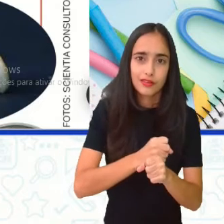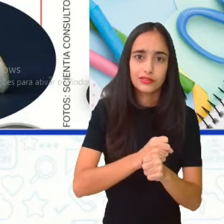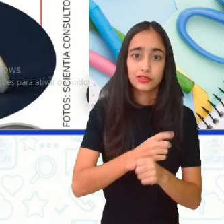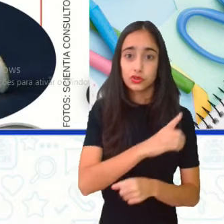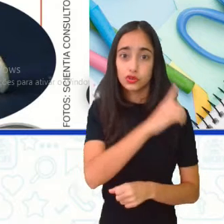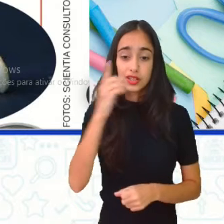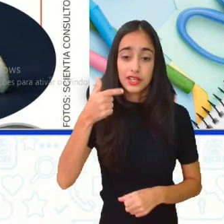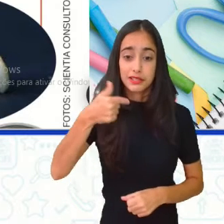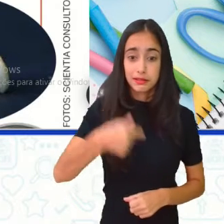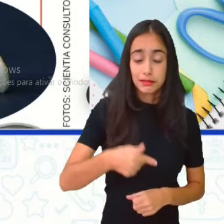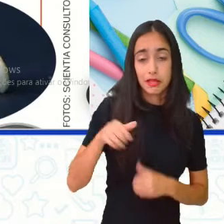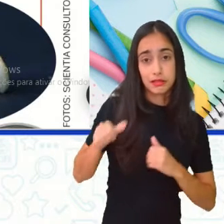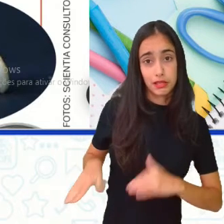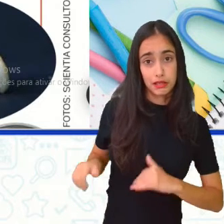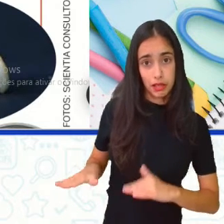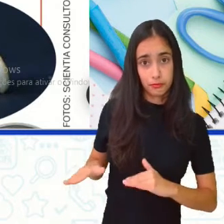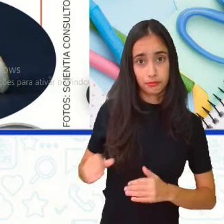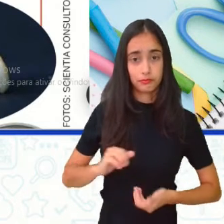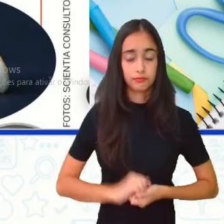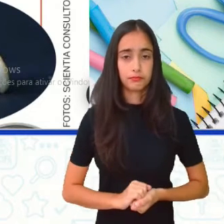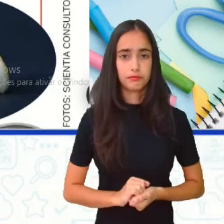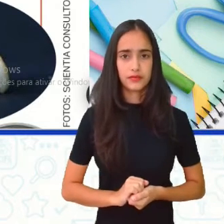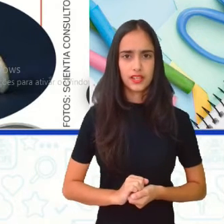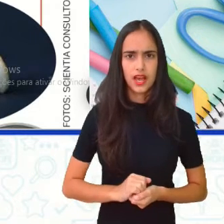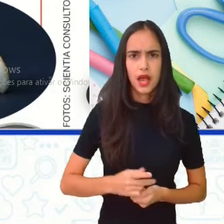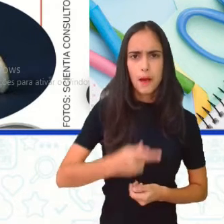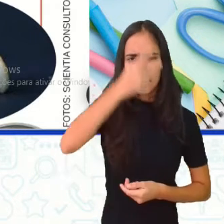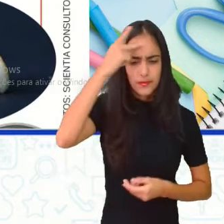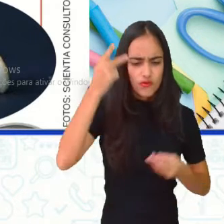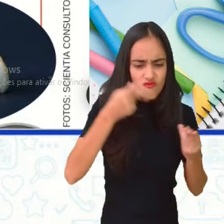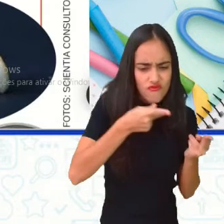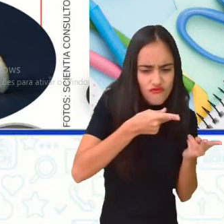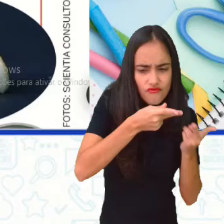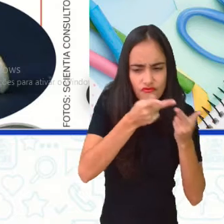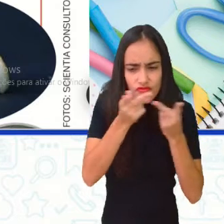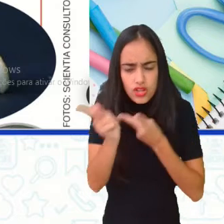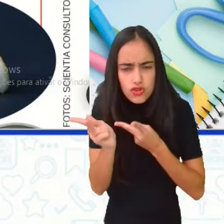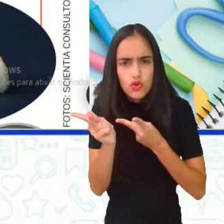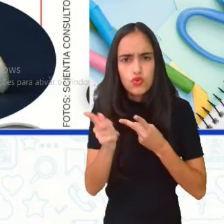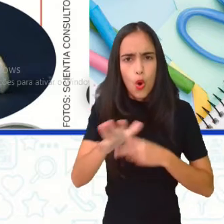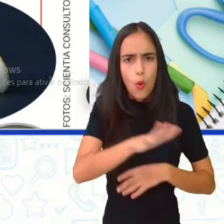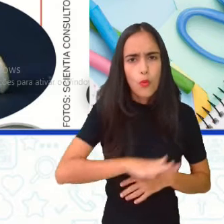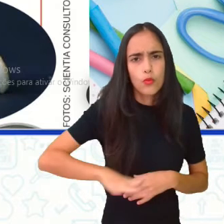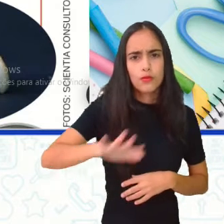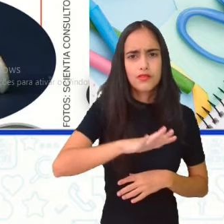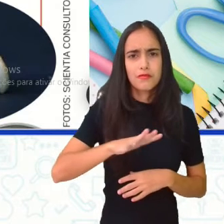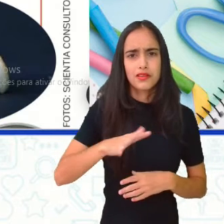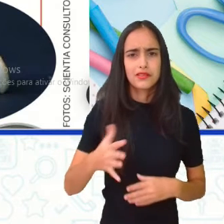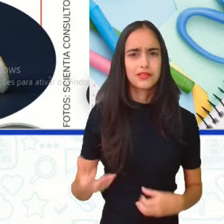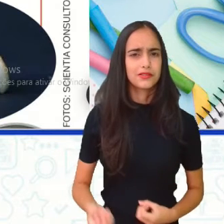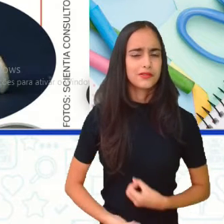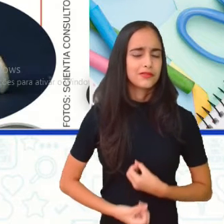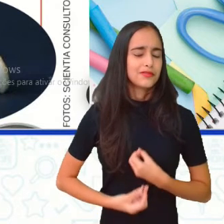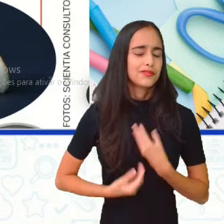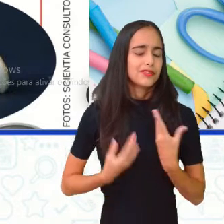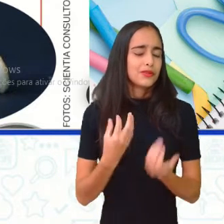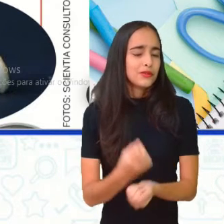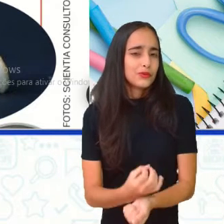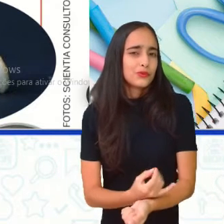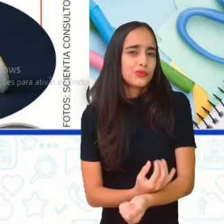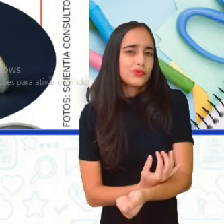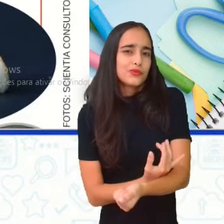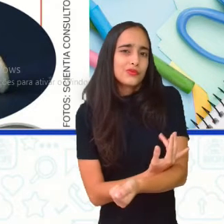que é a revista, visitou o espaço e foi emocionante, sabia? Com a restauração, o Museu Paulista, sim, esse era o